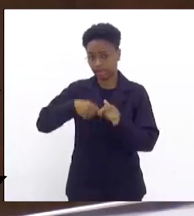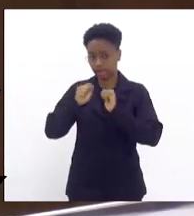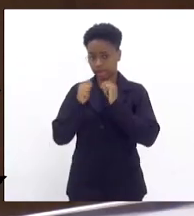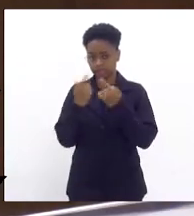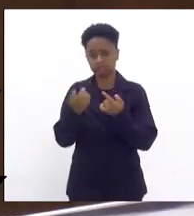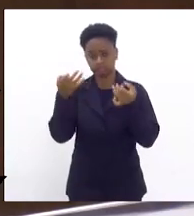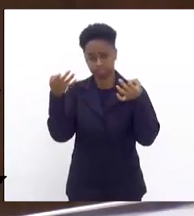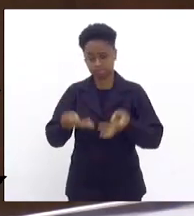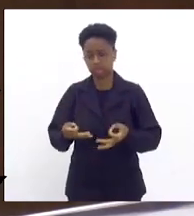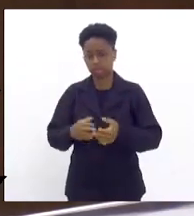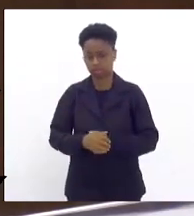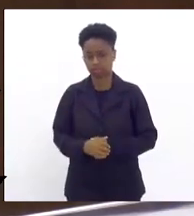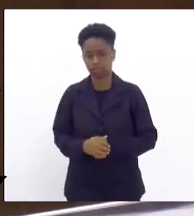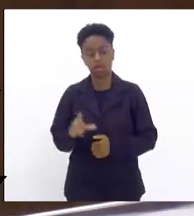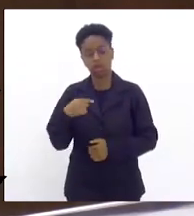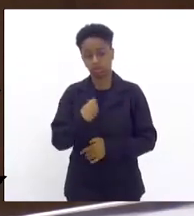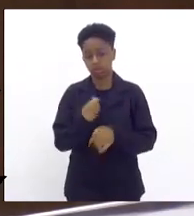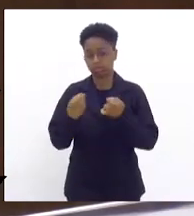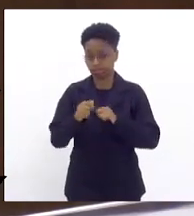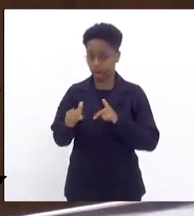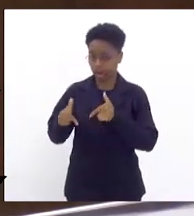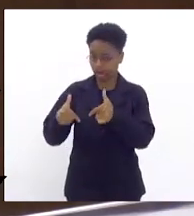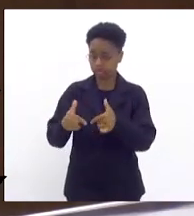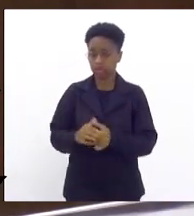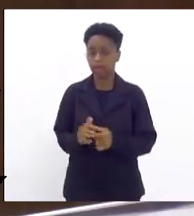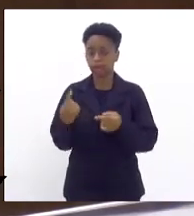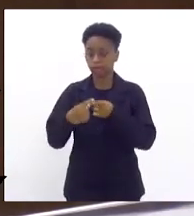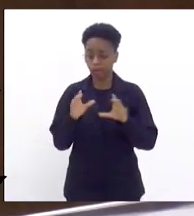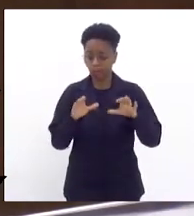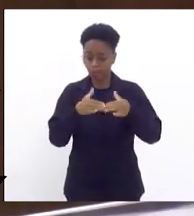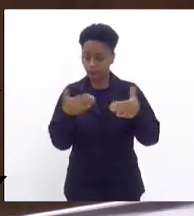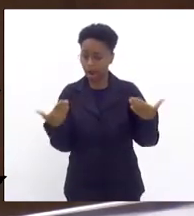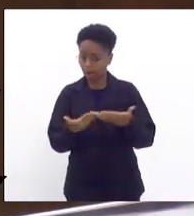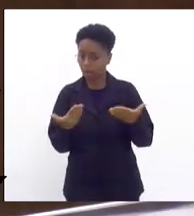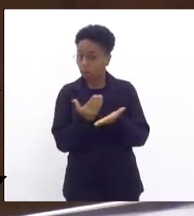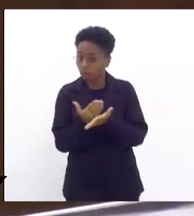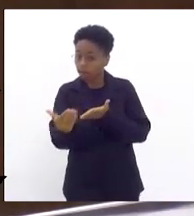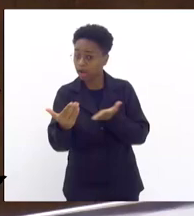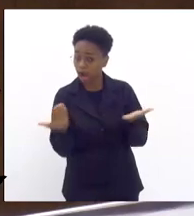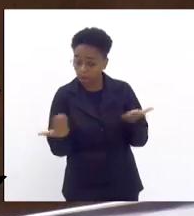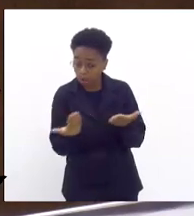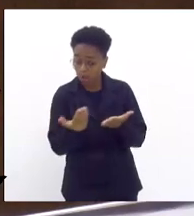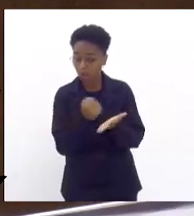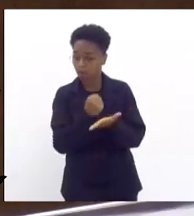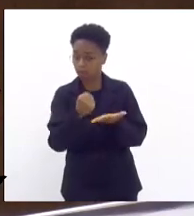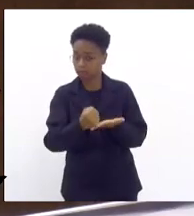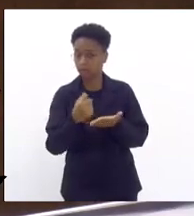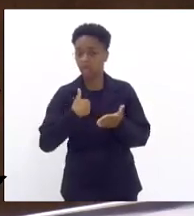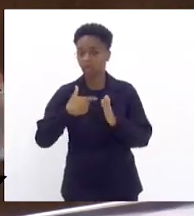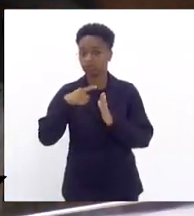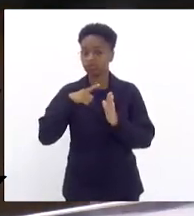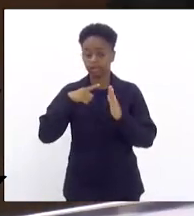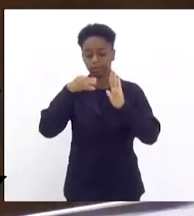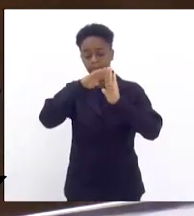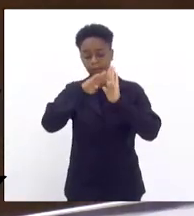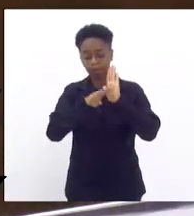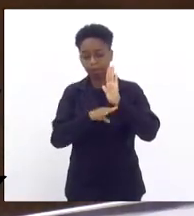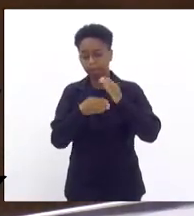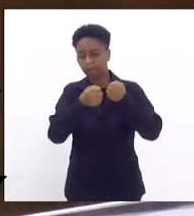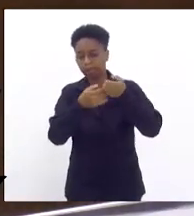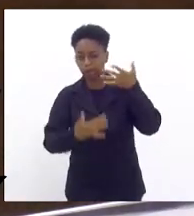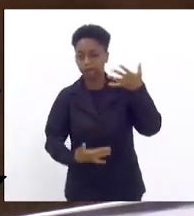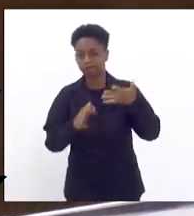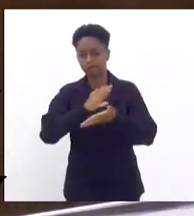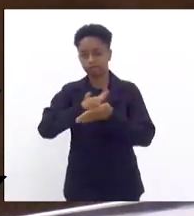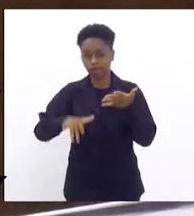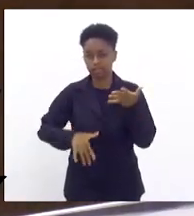corretíssima, deputado. Nós temos que tomar providência. Essa começou agora, essa concessão. Eu estou com a lista de municípios que ligam para o